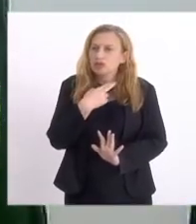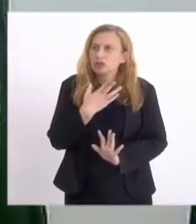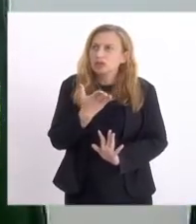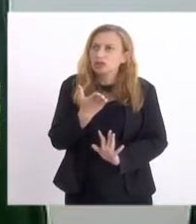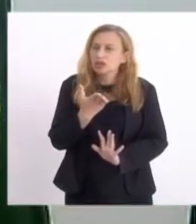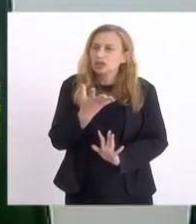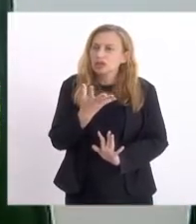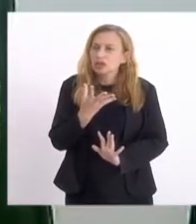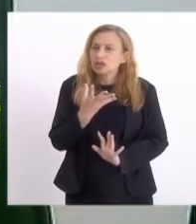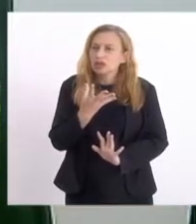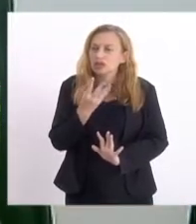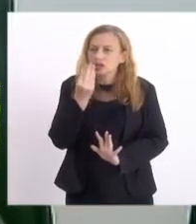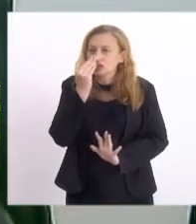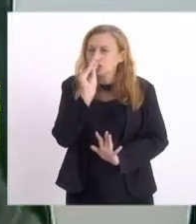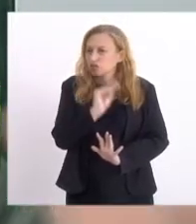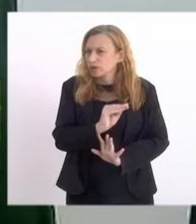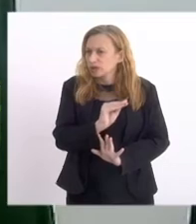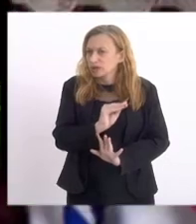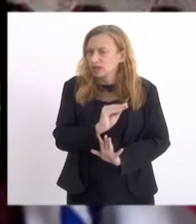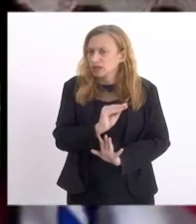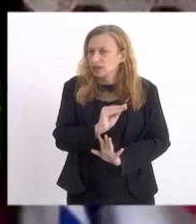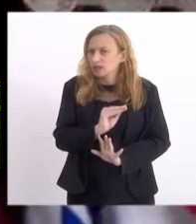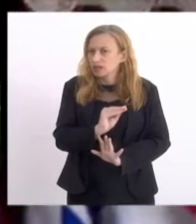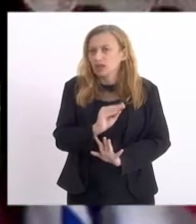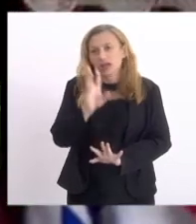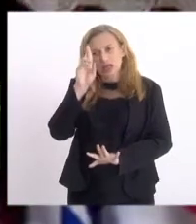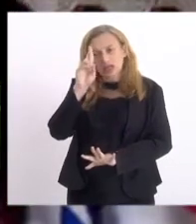não pode ser rechaçada. Presidente,